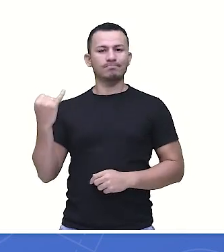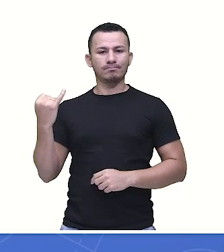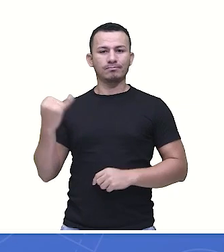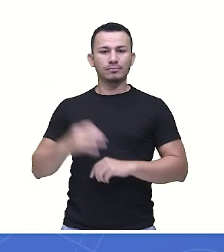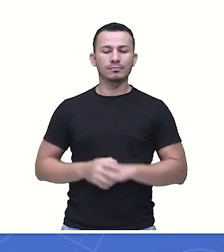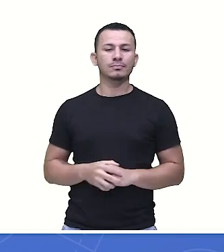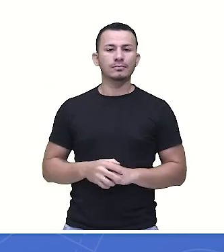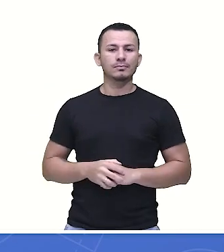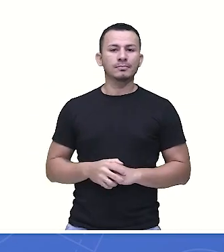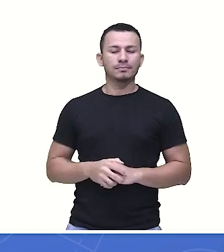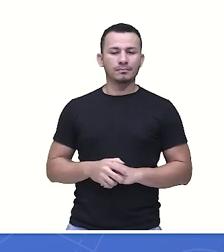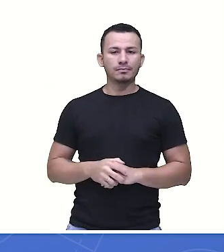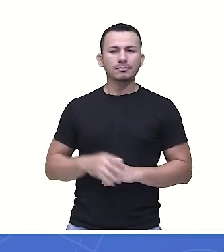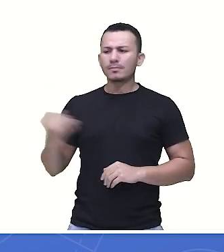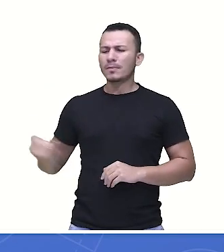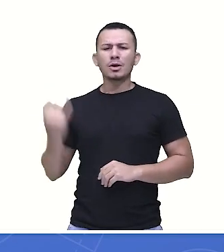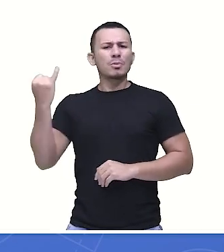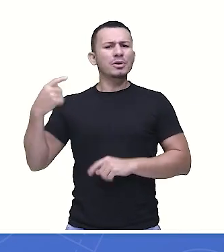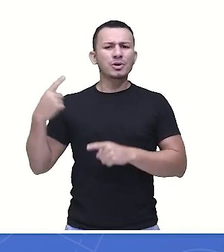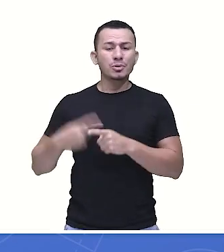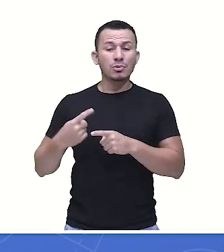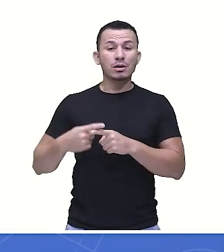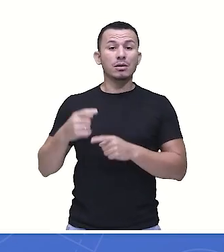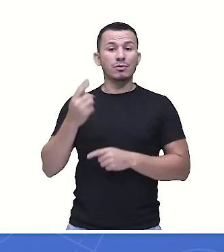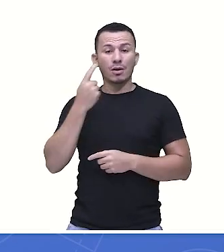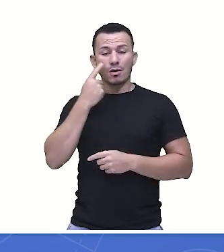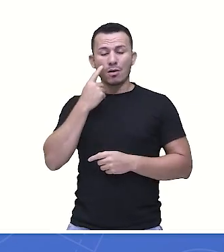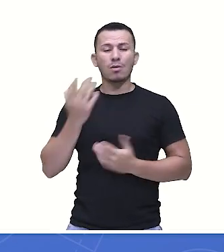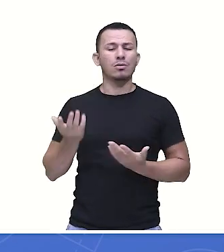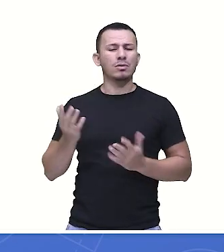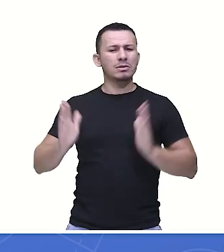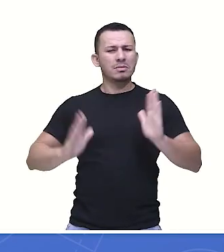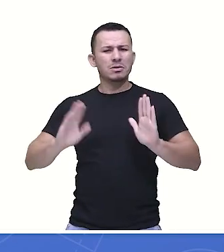tão importante que nessa mudança de século, né,